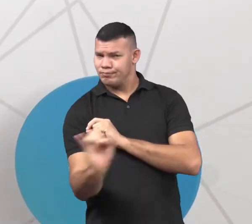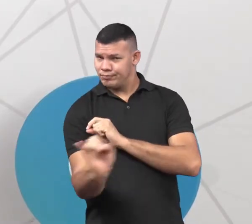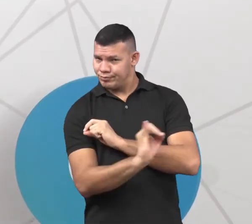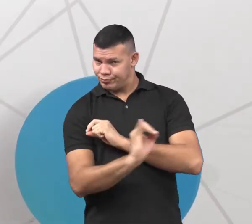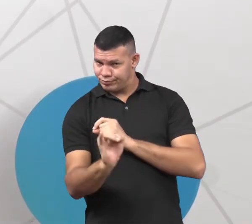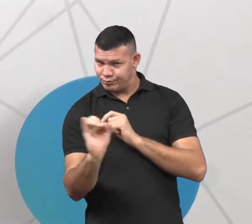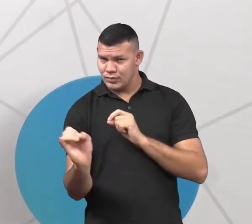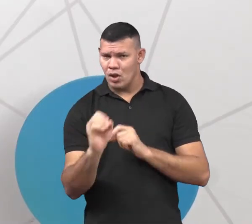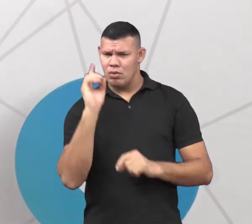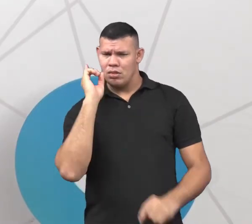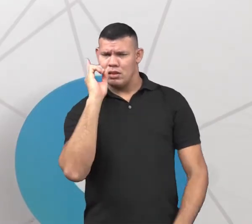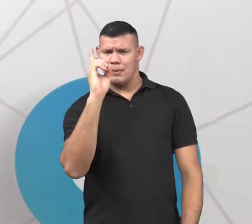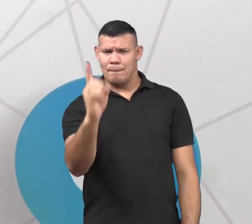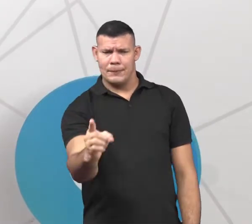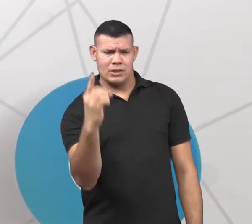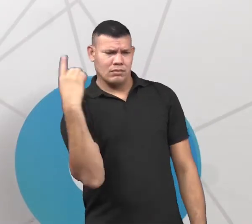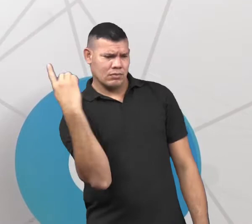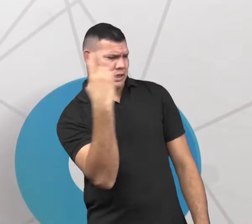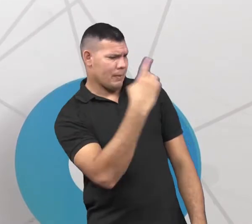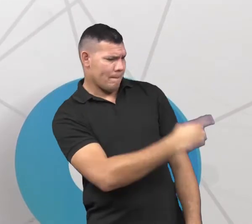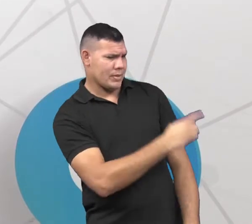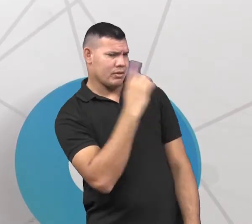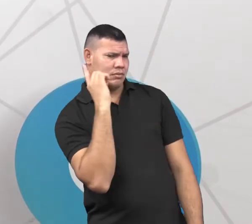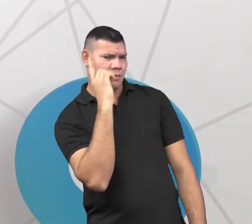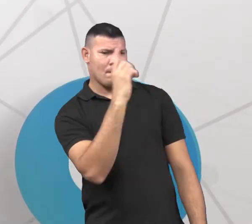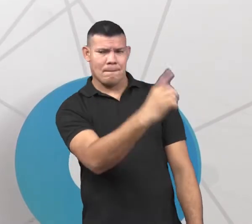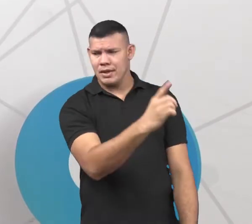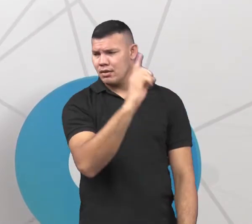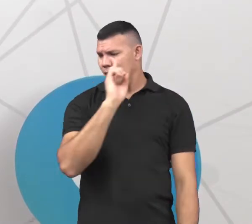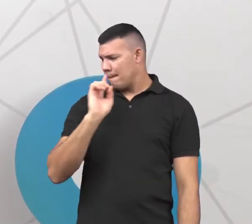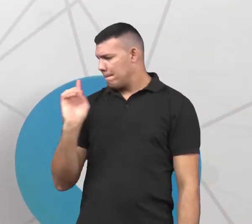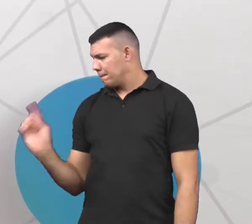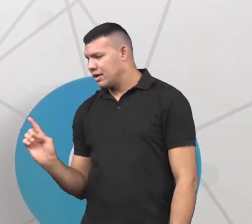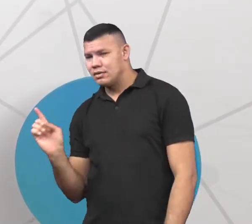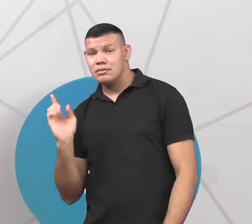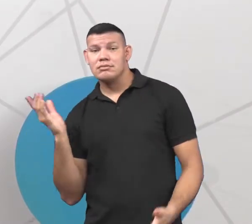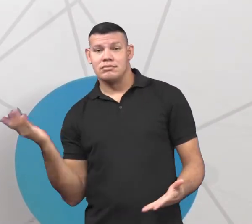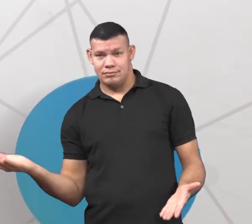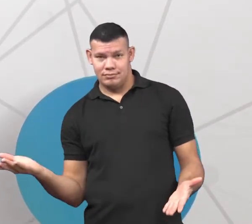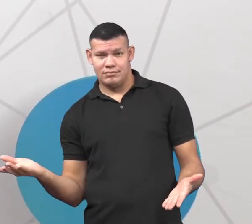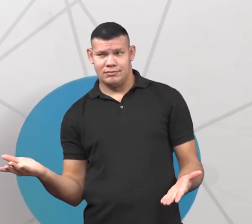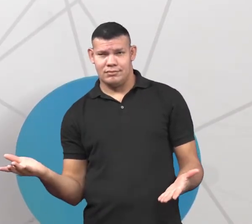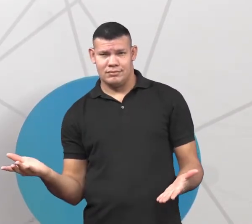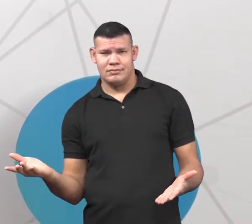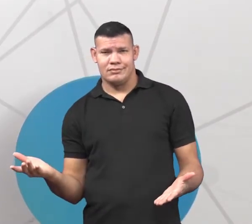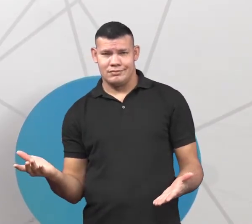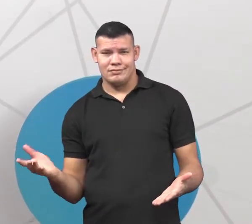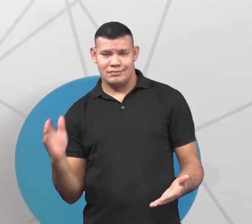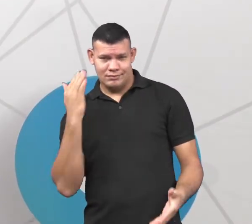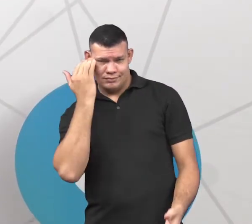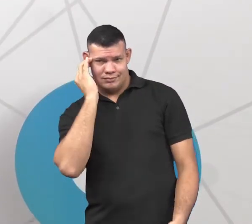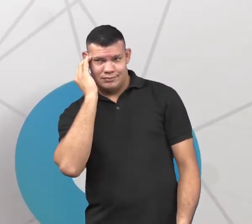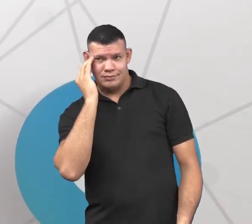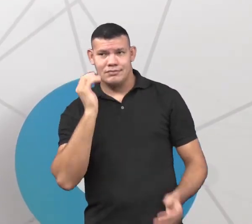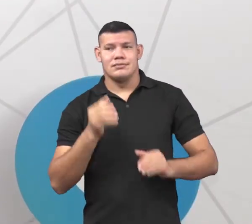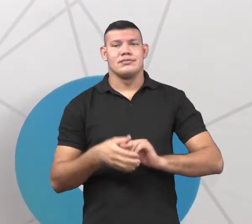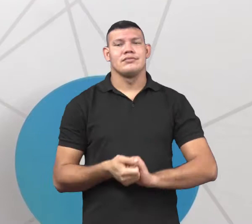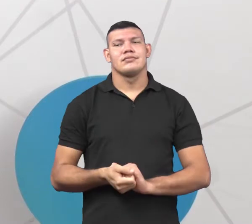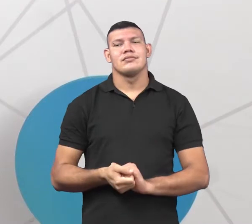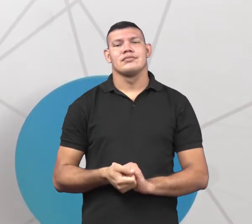verbos, estas palabras que indican acciones, también serán utilizadas para dar instrucciones. ¿Vamos